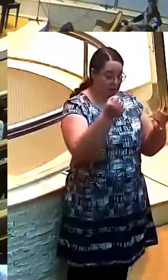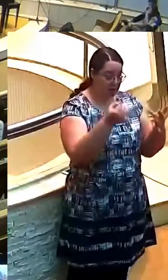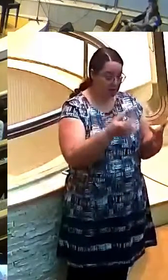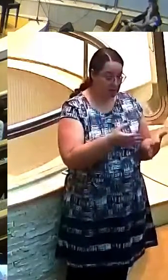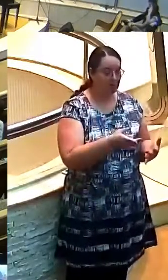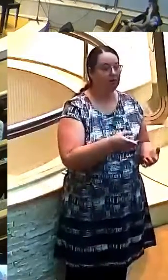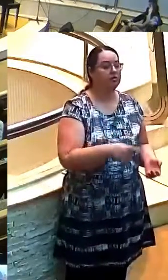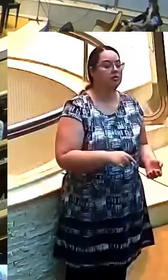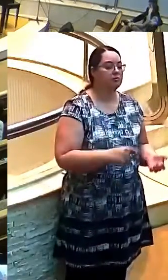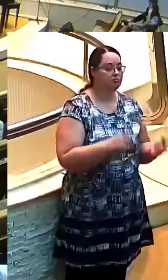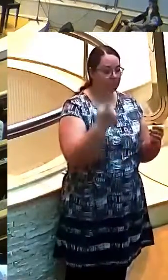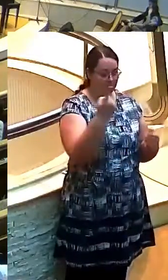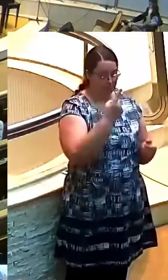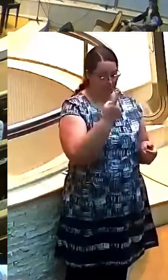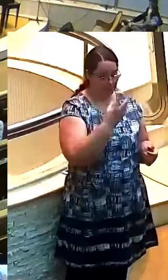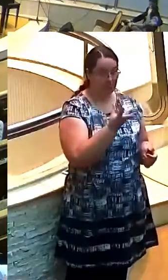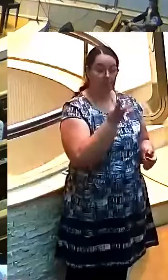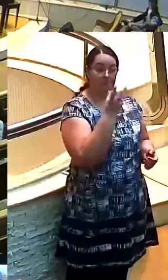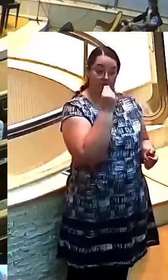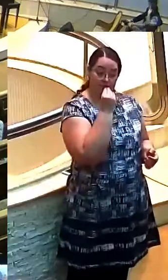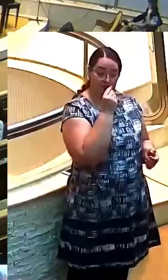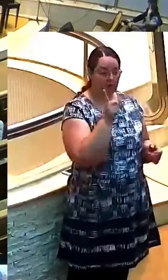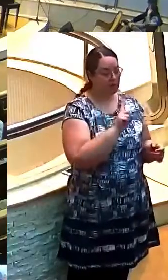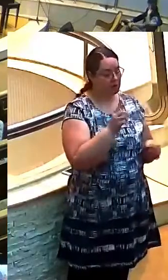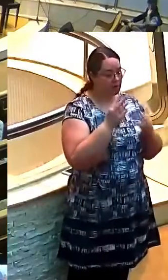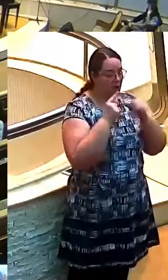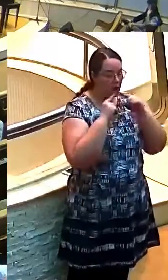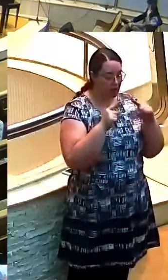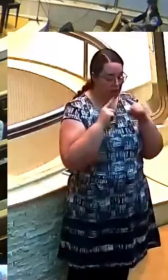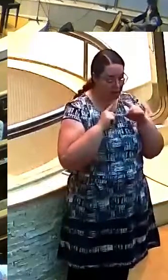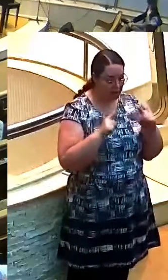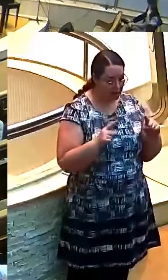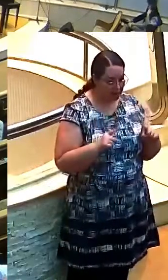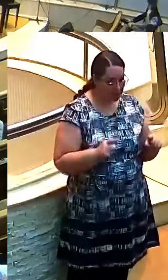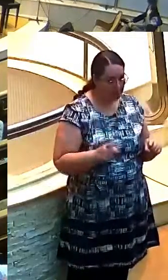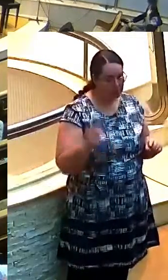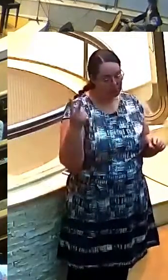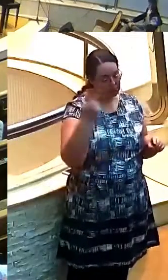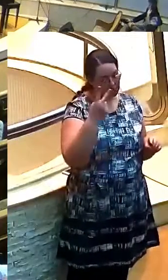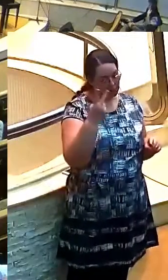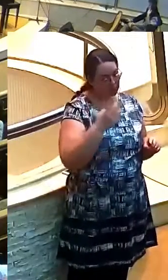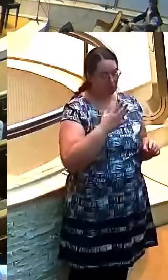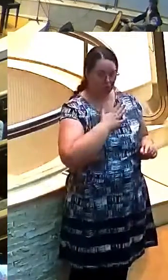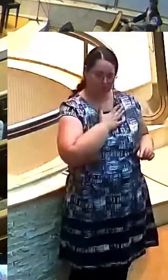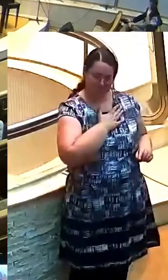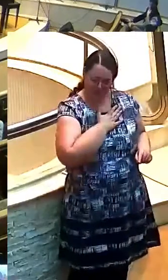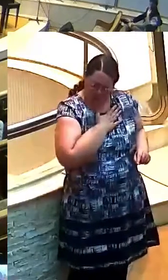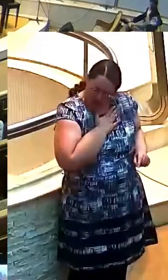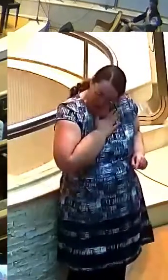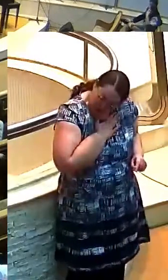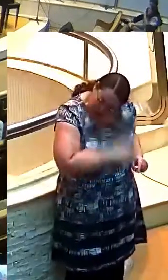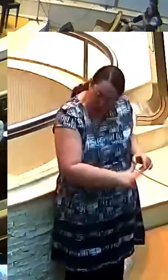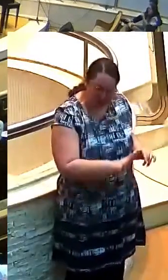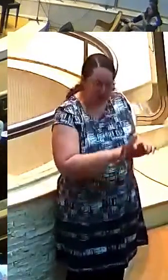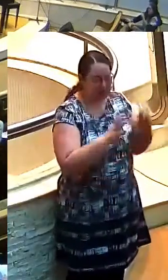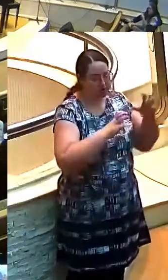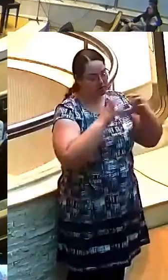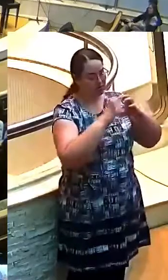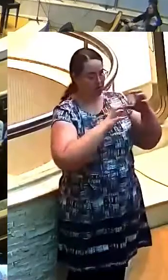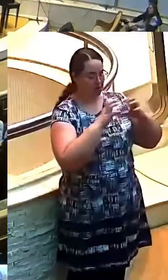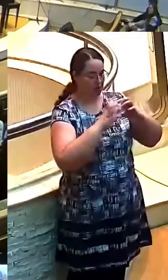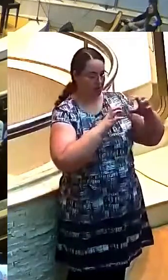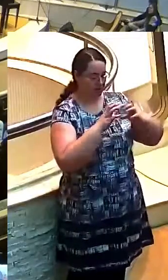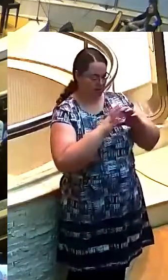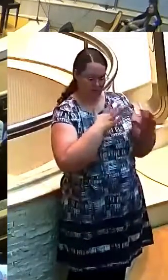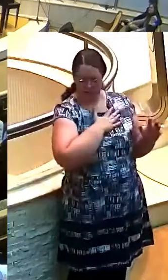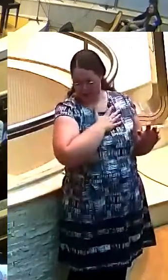termina, ao pôr do sol, está vendo, como ele faz, tudo certinho, ele presta, muito atenção, como, fulano, está